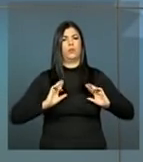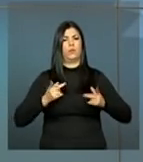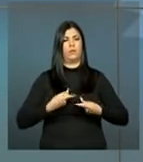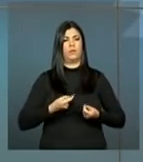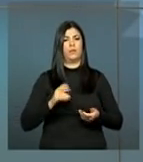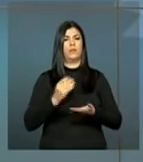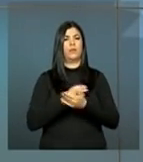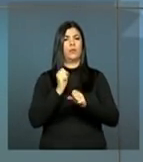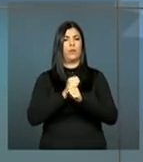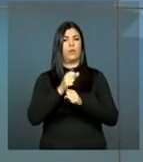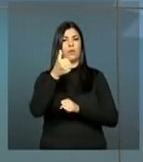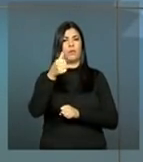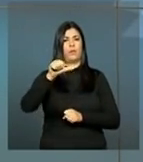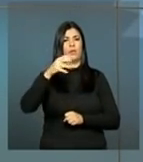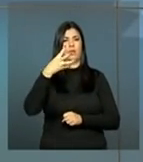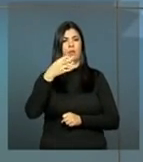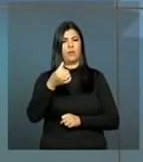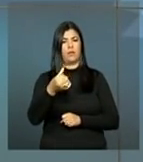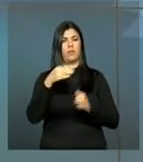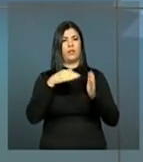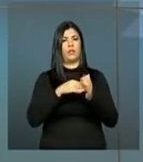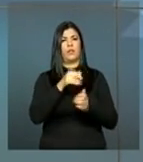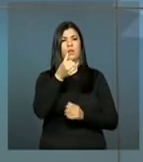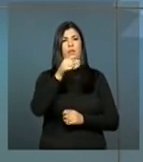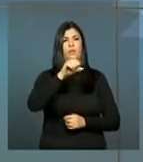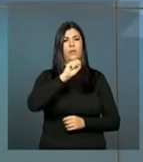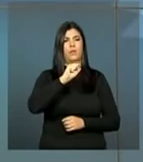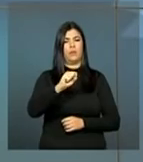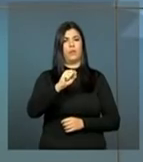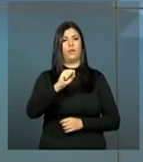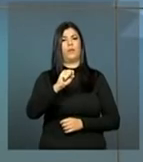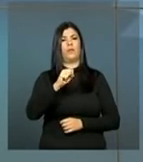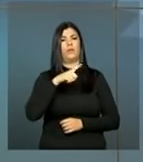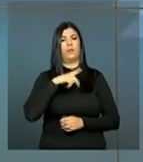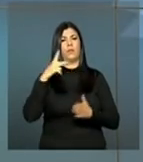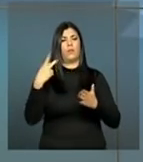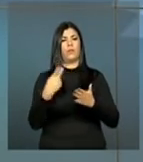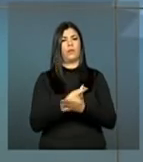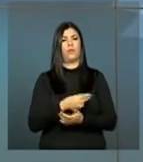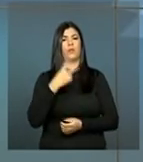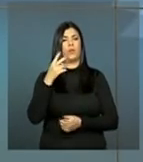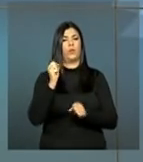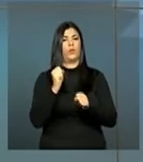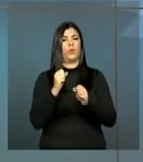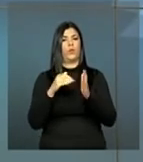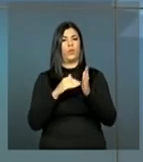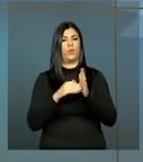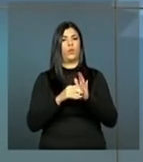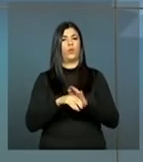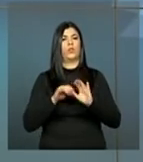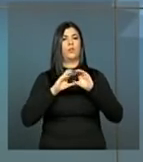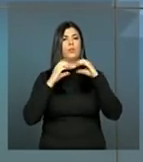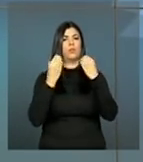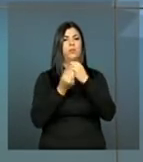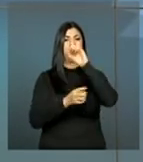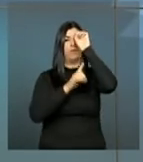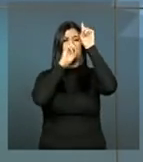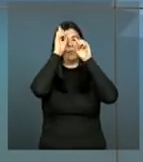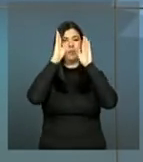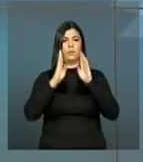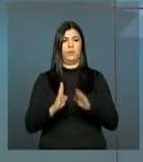praticadas entre 1946 e 1988 período entre as duas últimas constituições democráticas